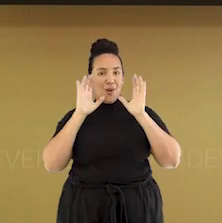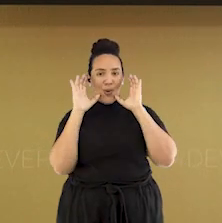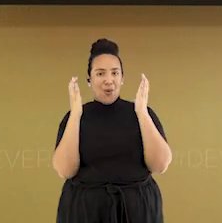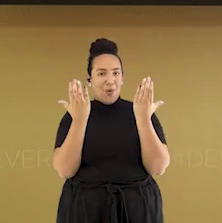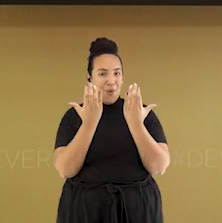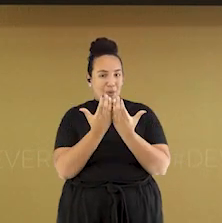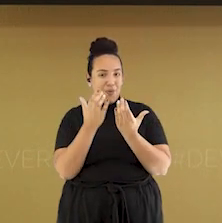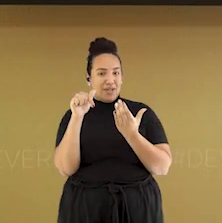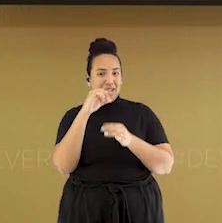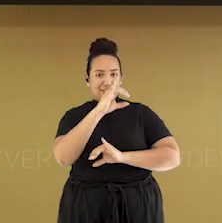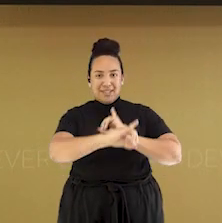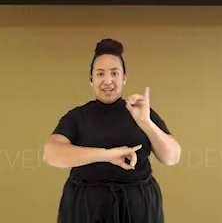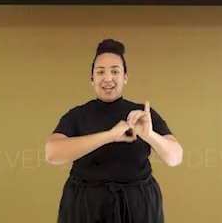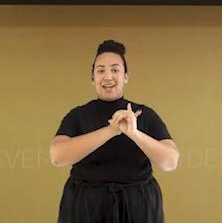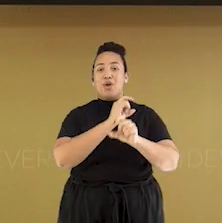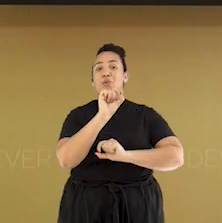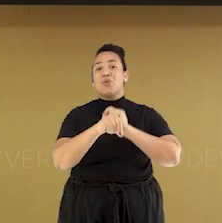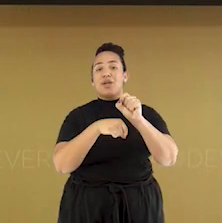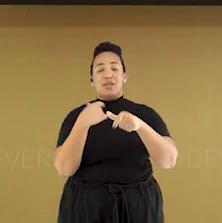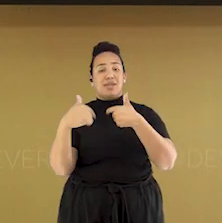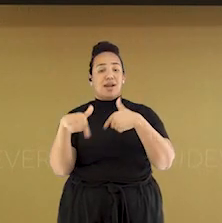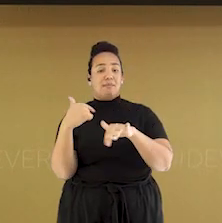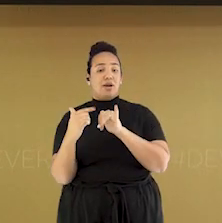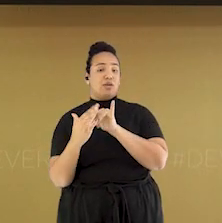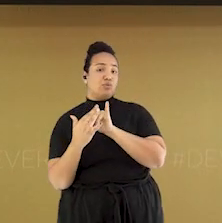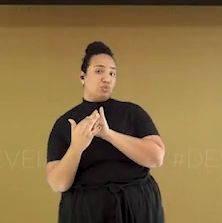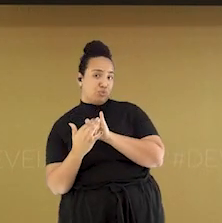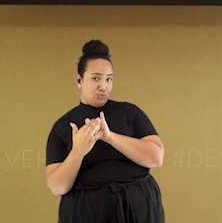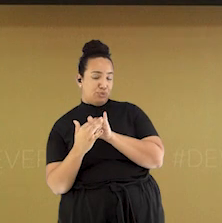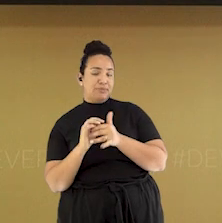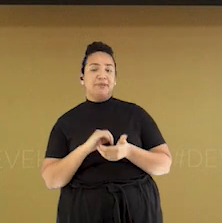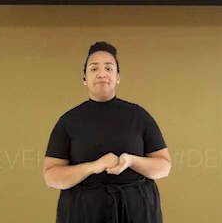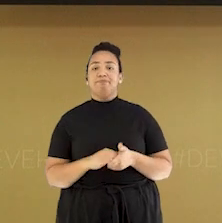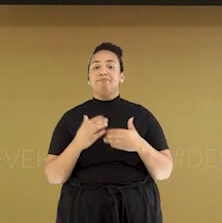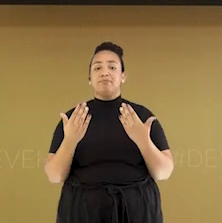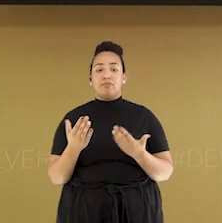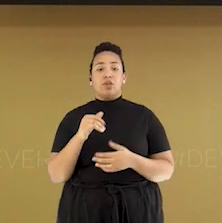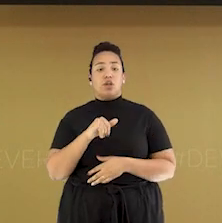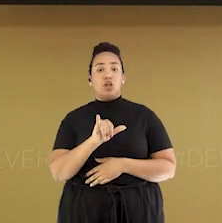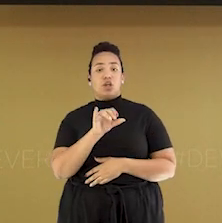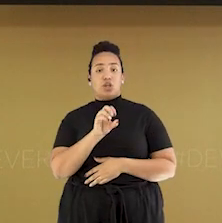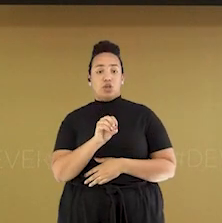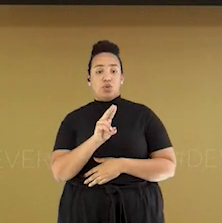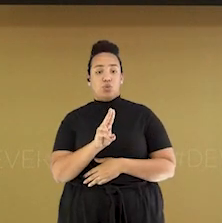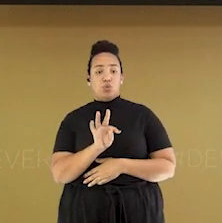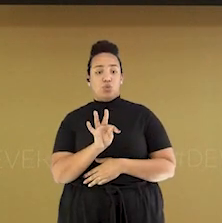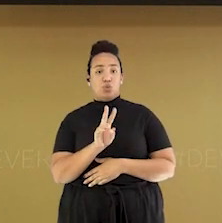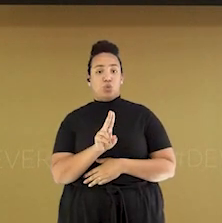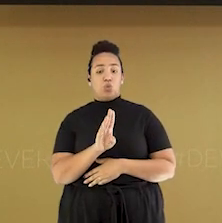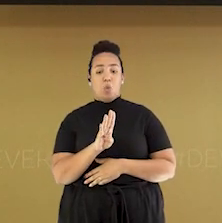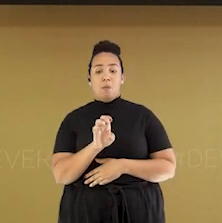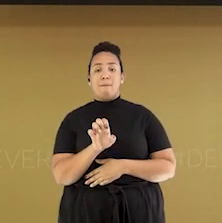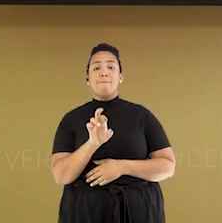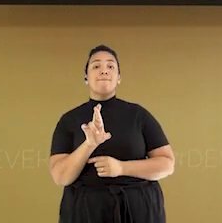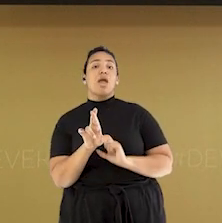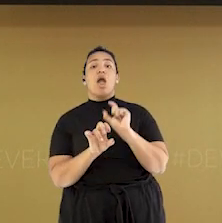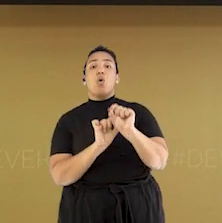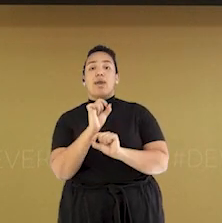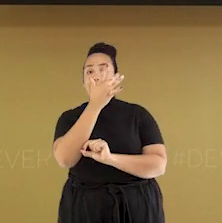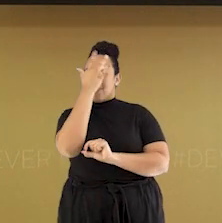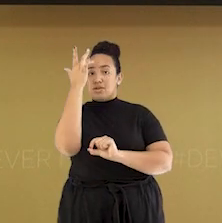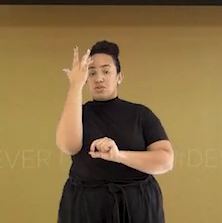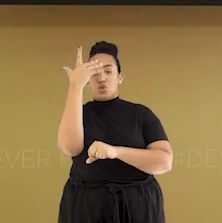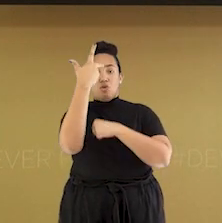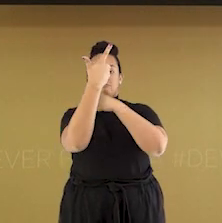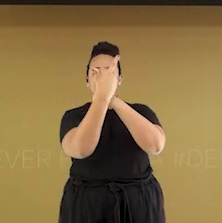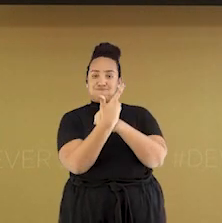bastante envolvido com a internet, é o trabalho do youtuber. Os youtubers são pessoas que gravam vídeos para a internet.